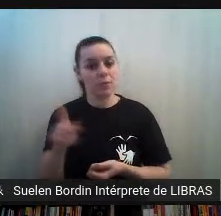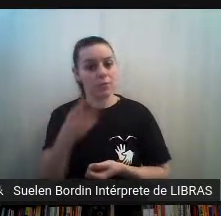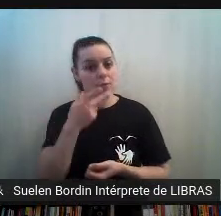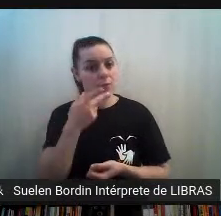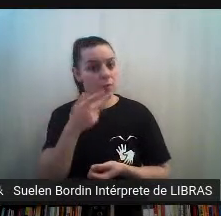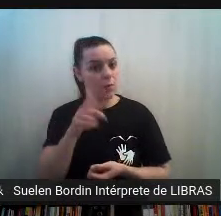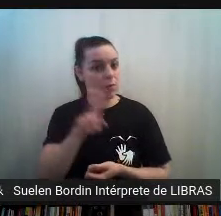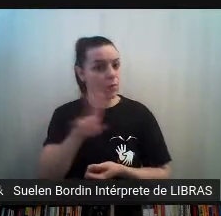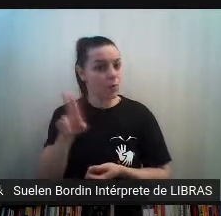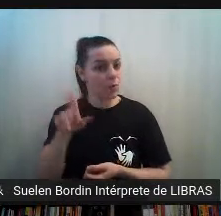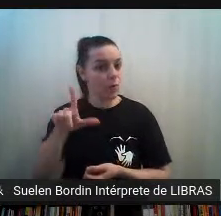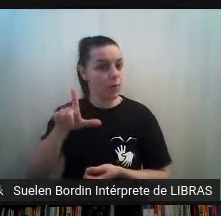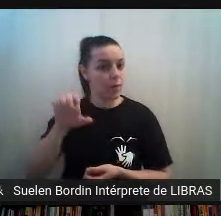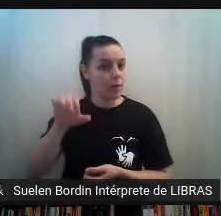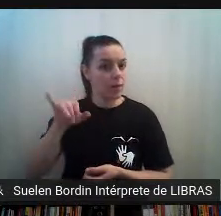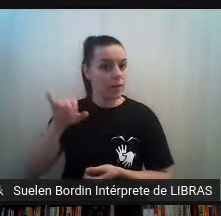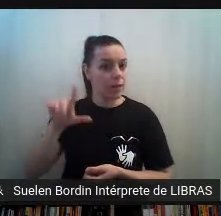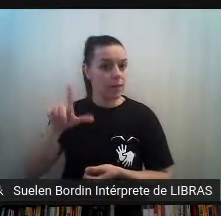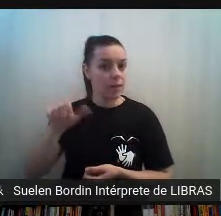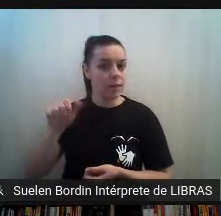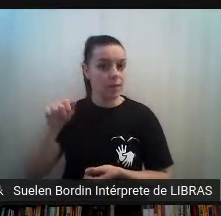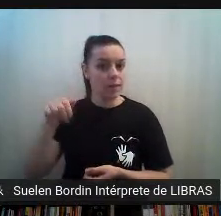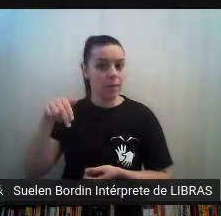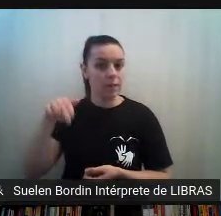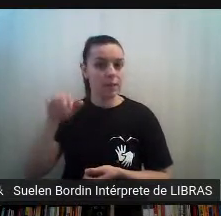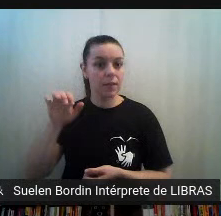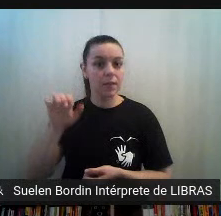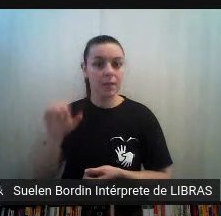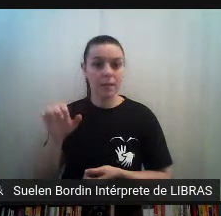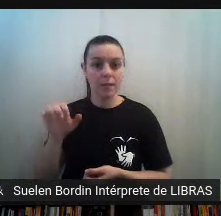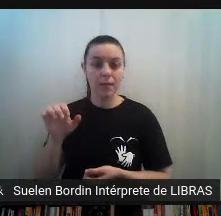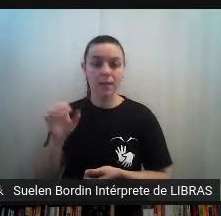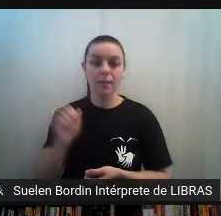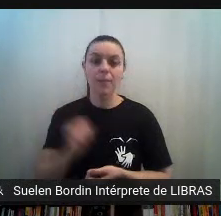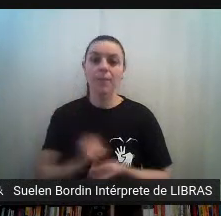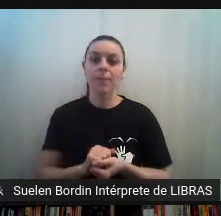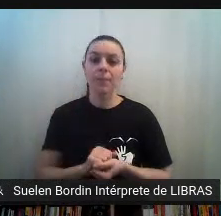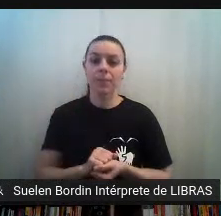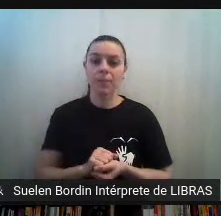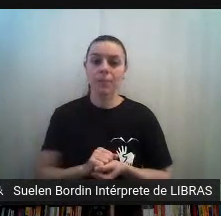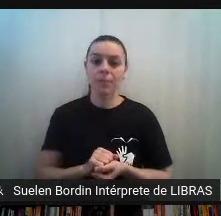Leilani, eu tenho só aqui no estado de Pernambuco.